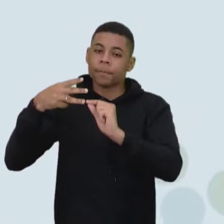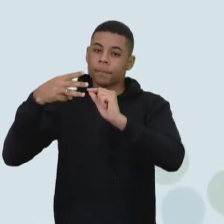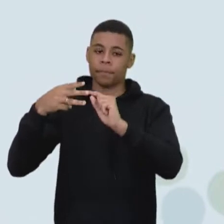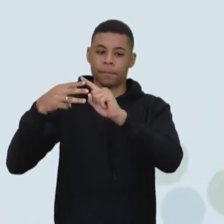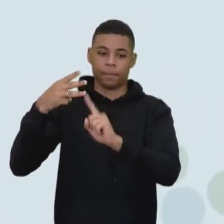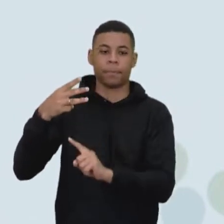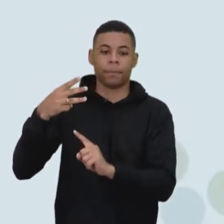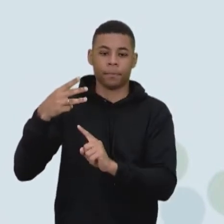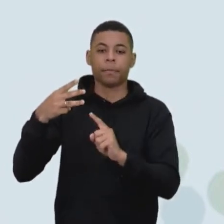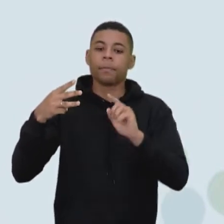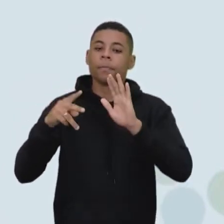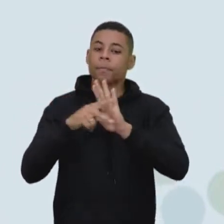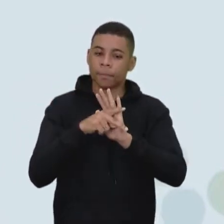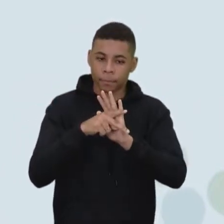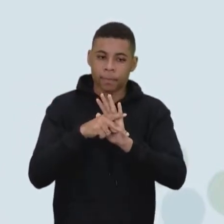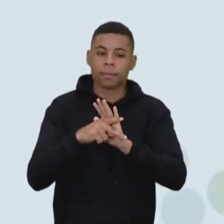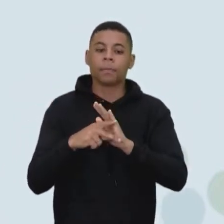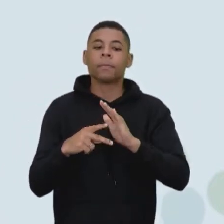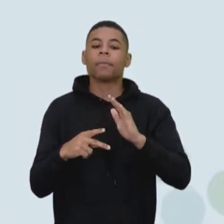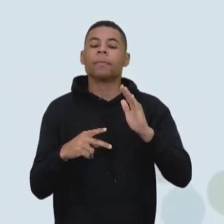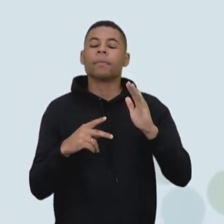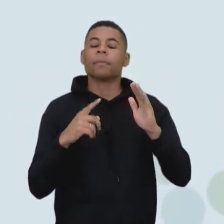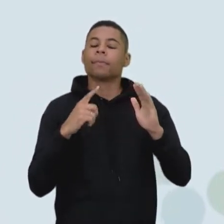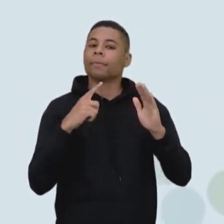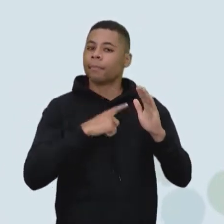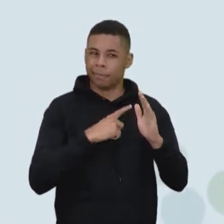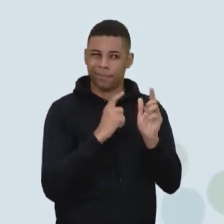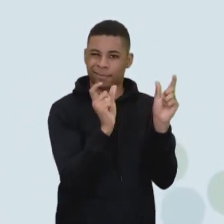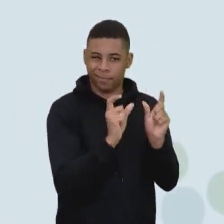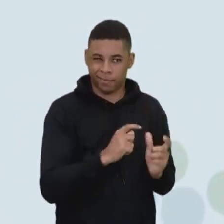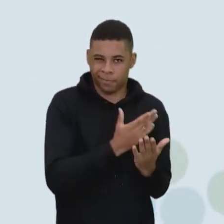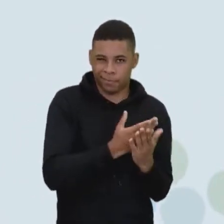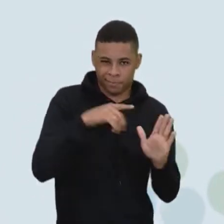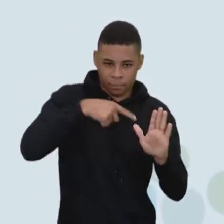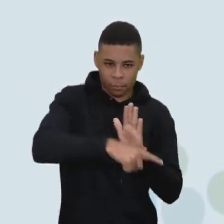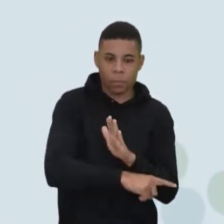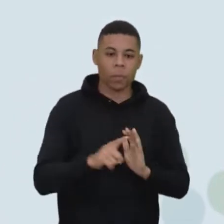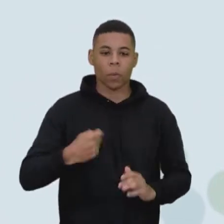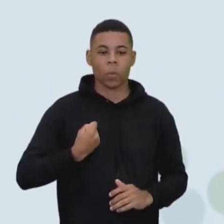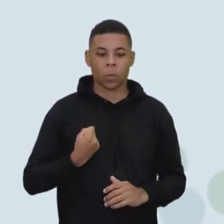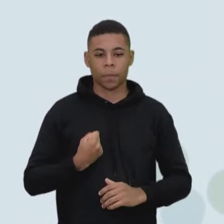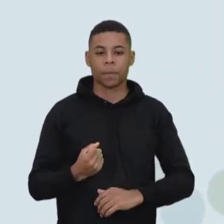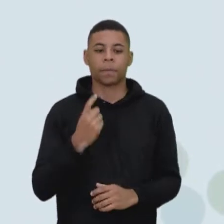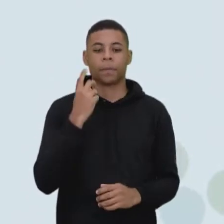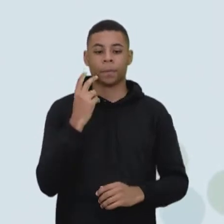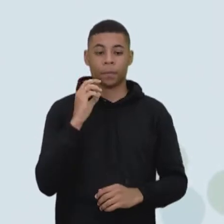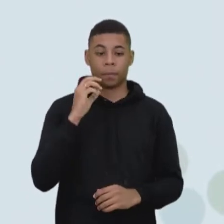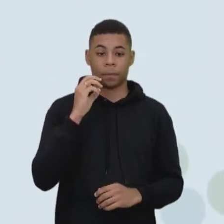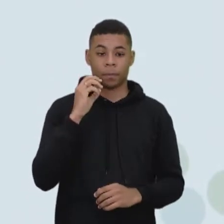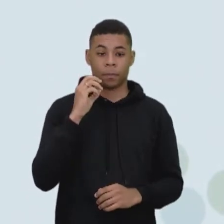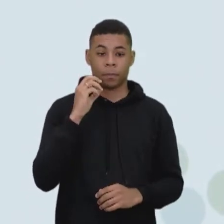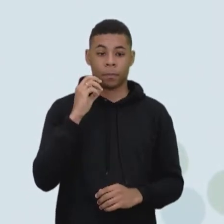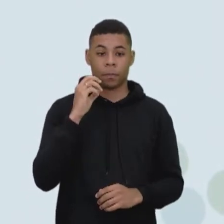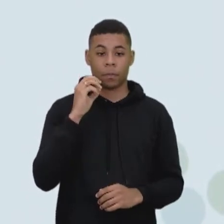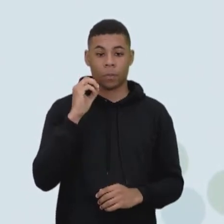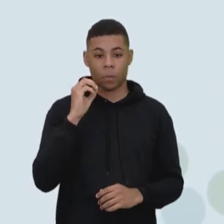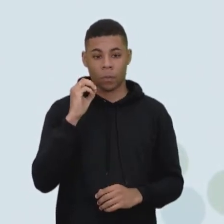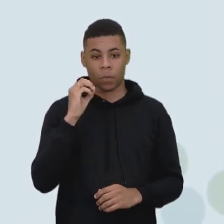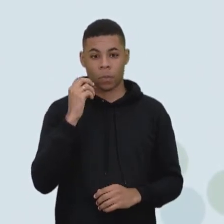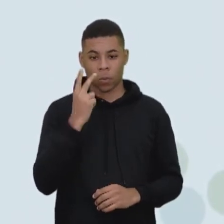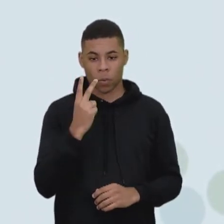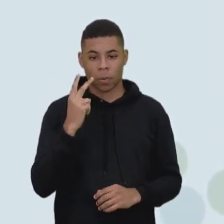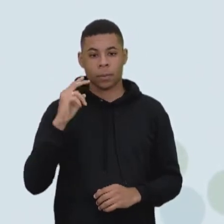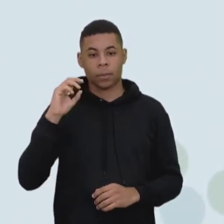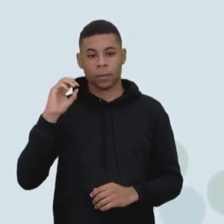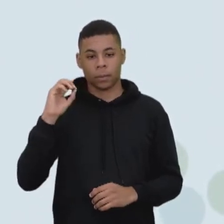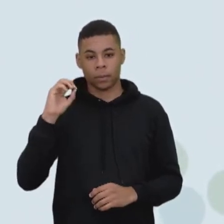aí de ciências humanas sociais aplicadas, 205, 402 e